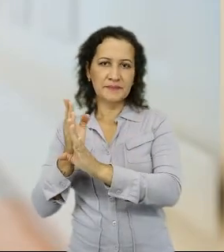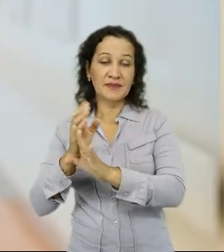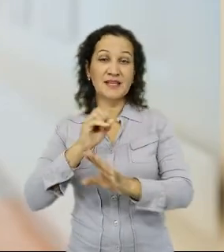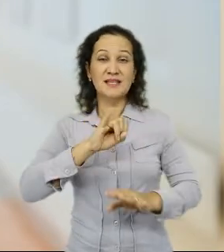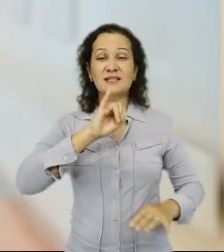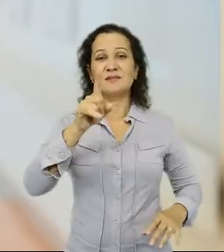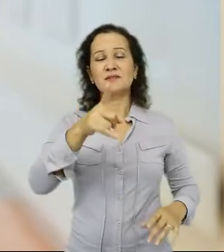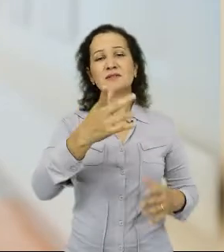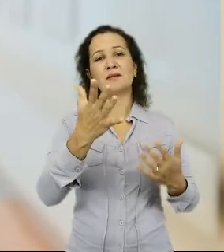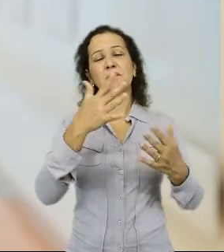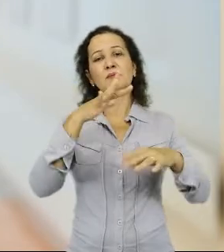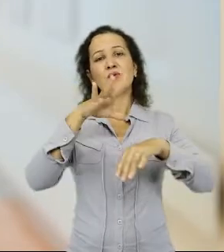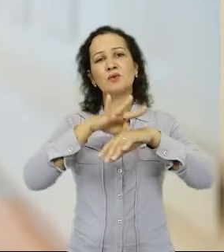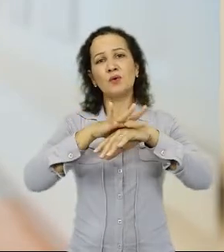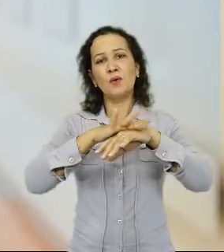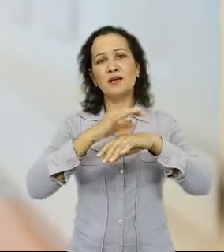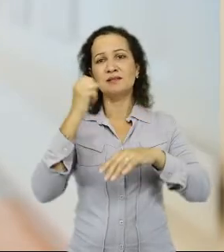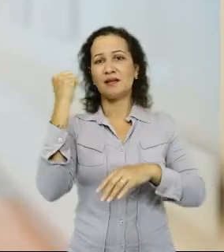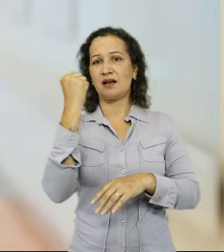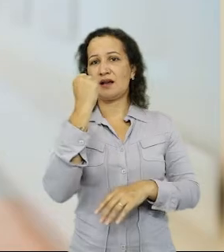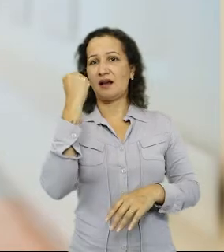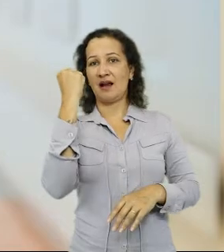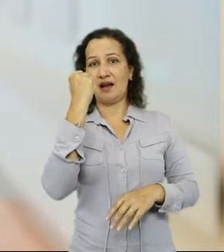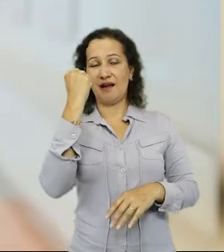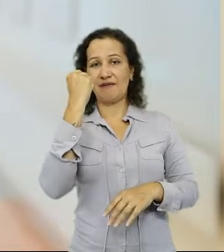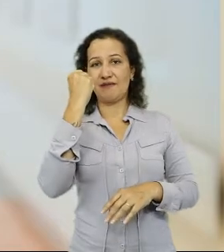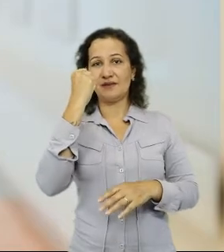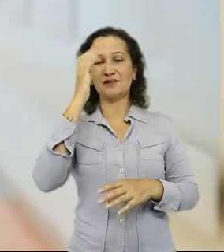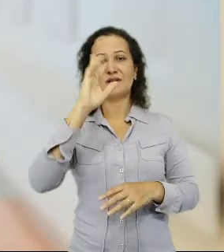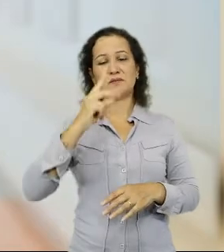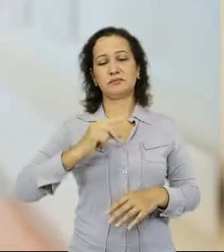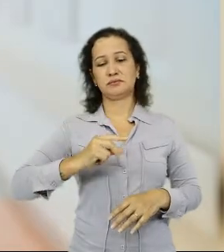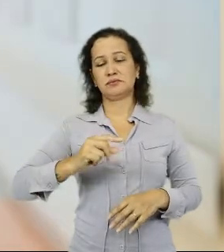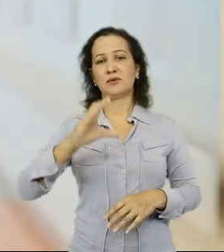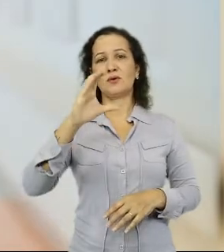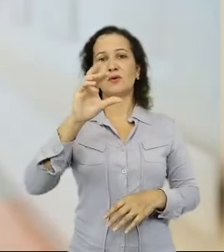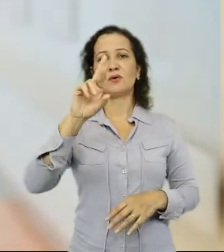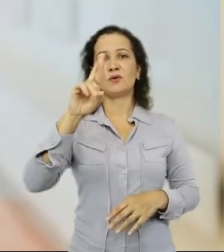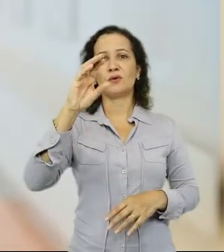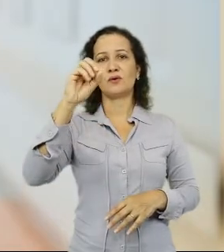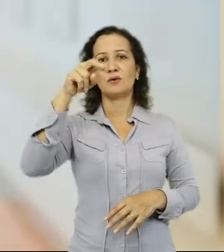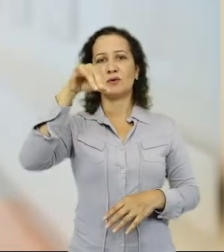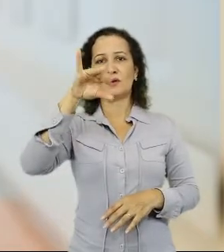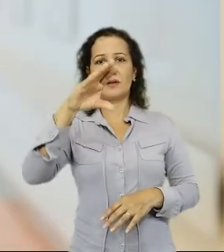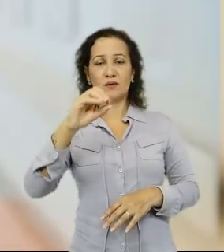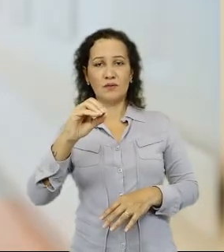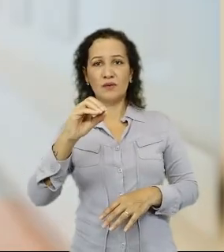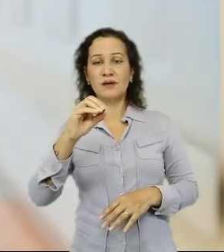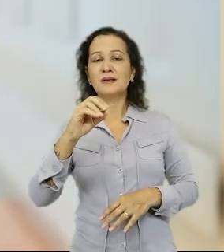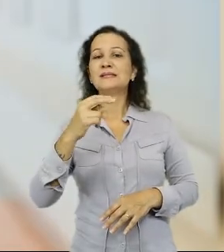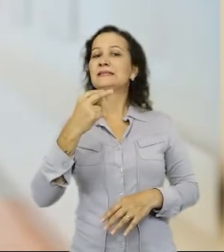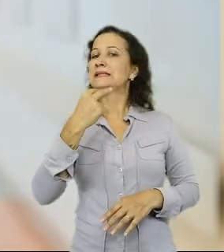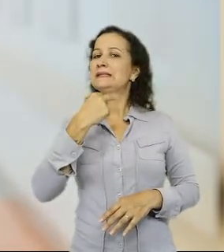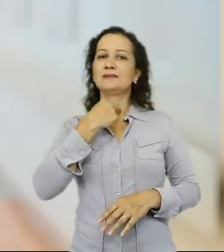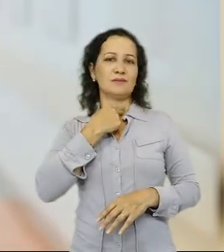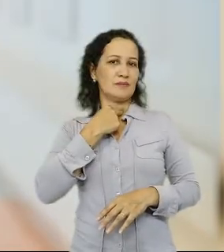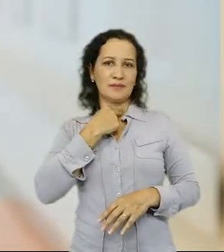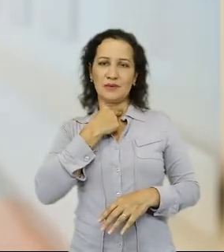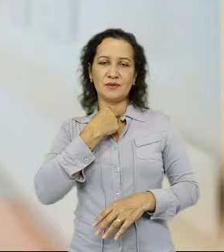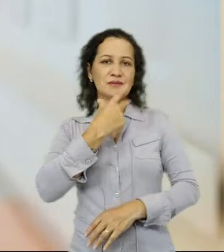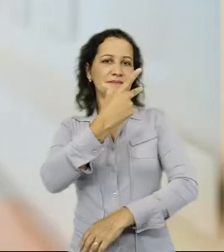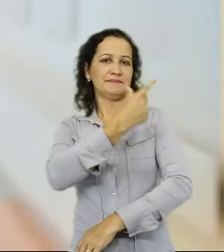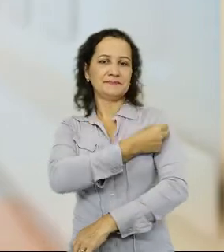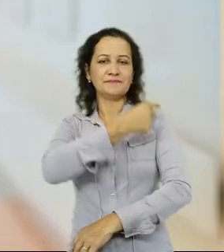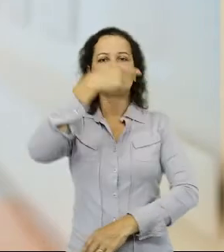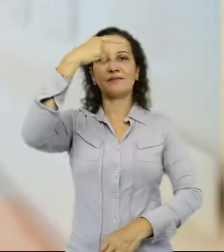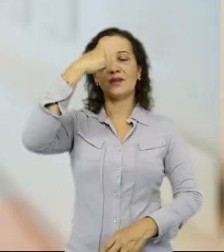receber vacinas de agentes vivos atenuados. Isso é uma informação muito importante. O usuário que fez transplante de